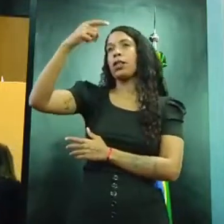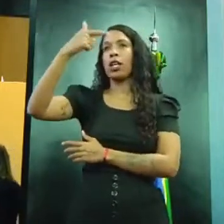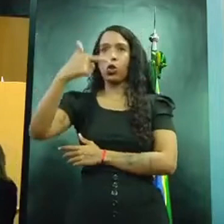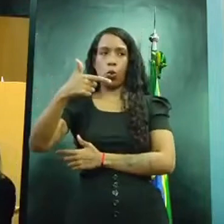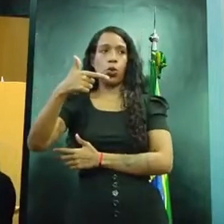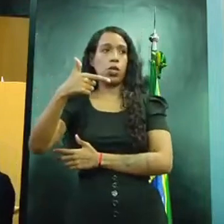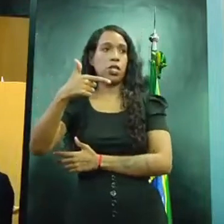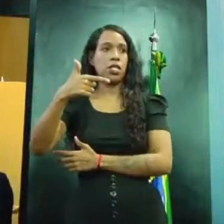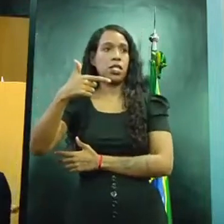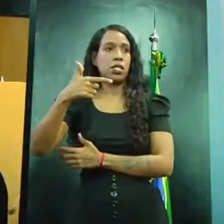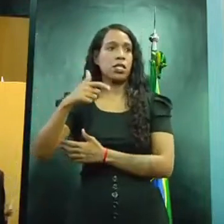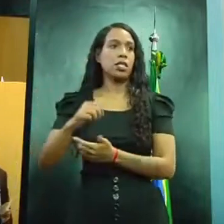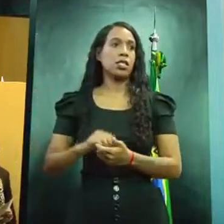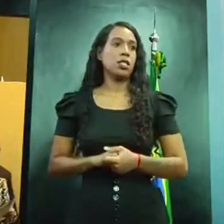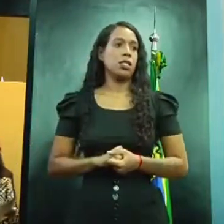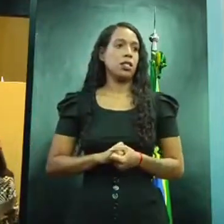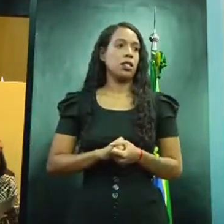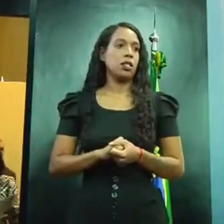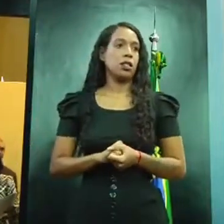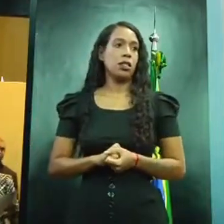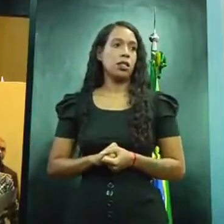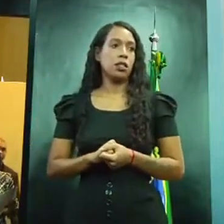1952.